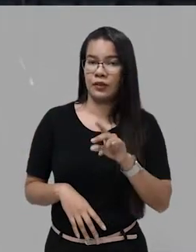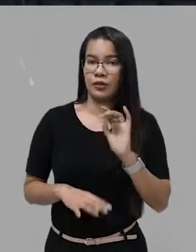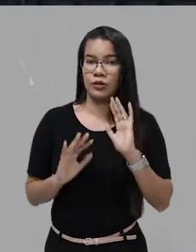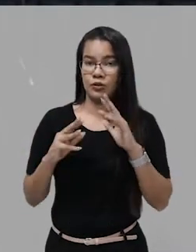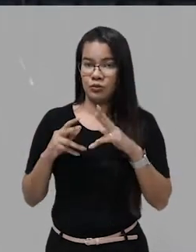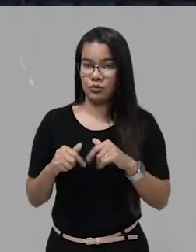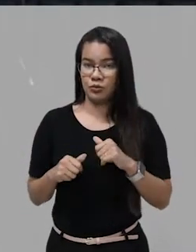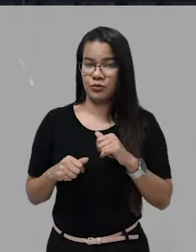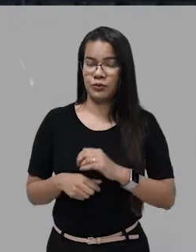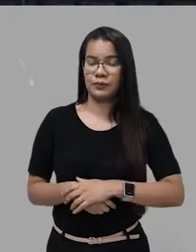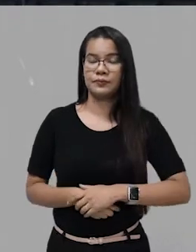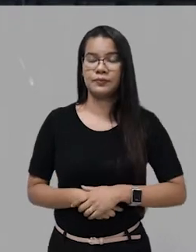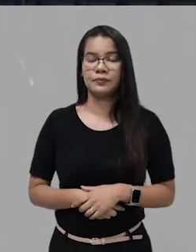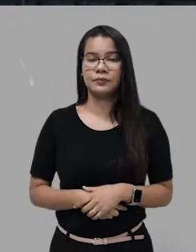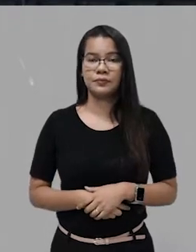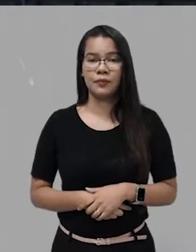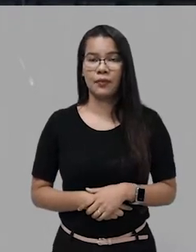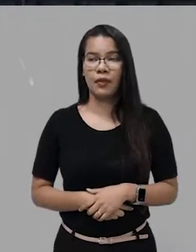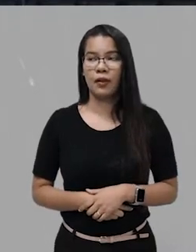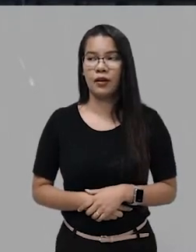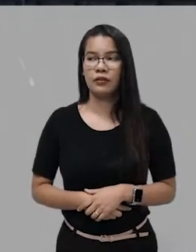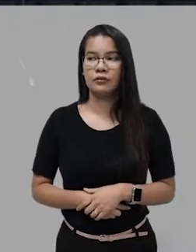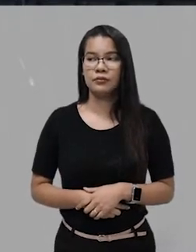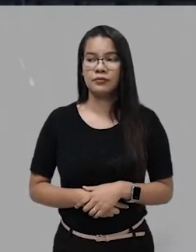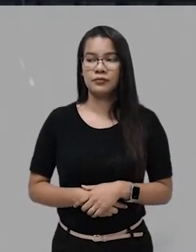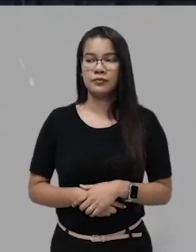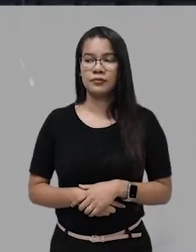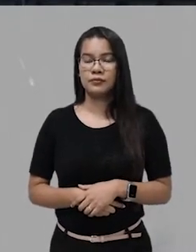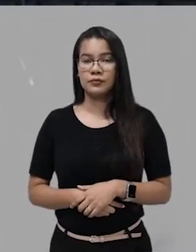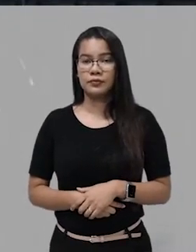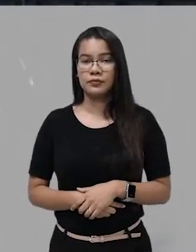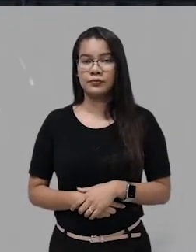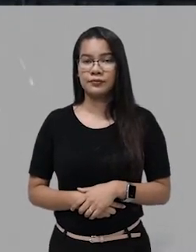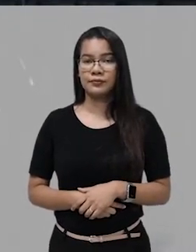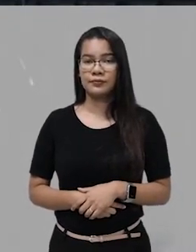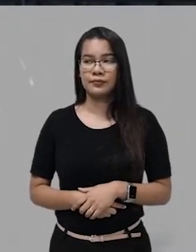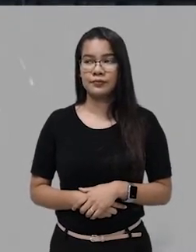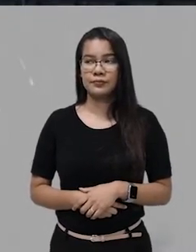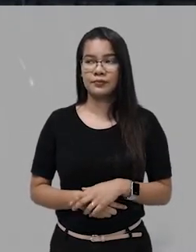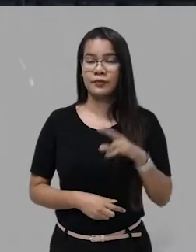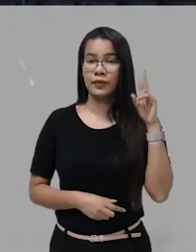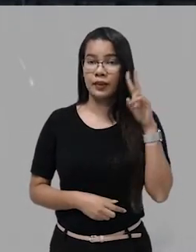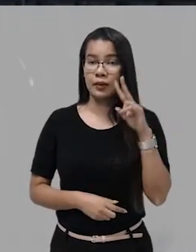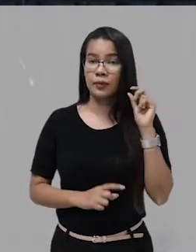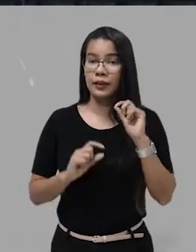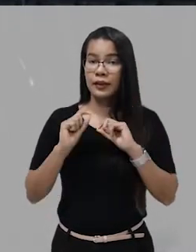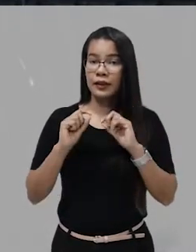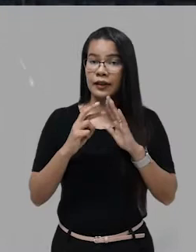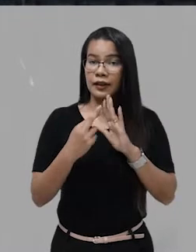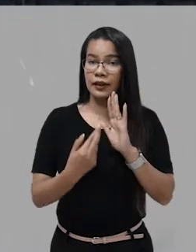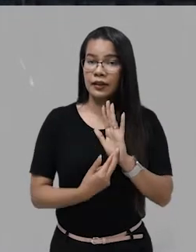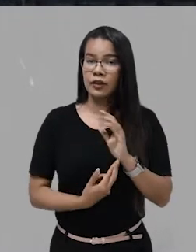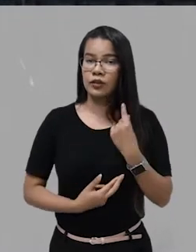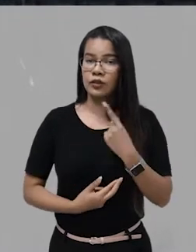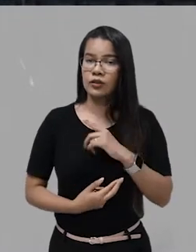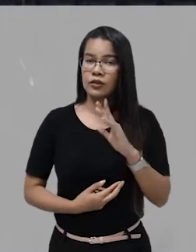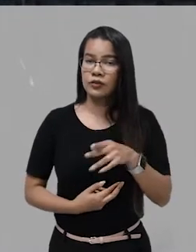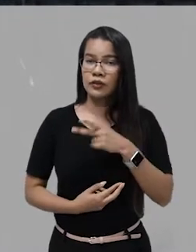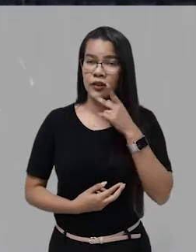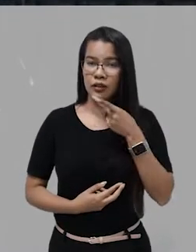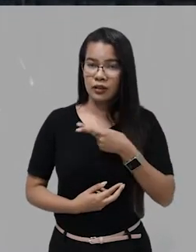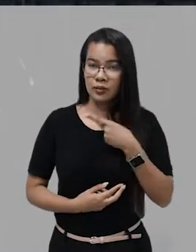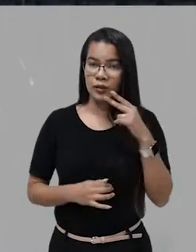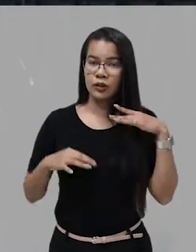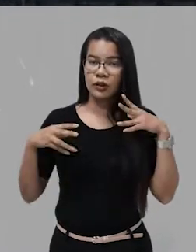sílaba tônica é a penúltima, e proparoxítona, quando é a antepenúltima. Lembrando aquela regra que nós já falamos, que todas